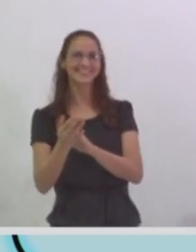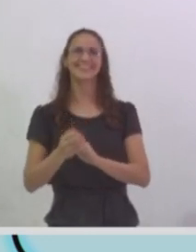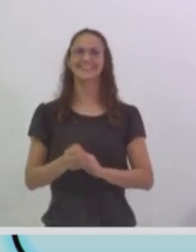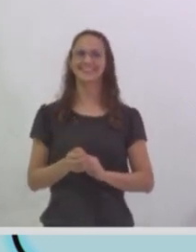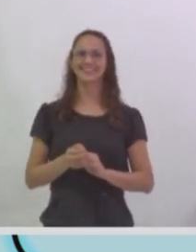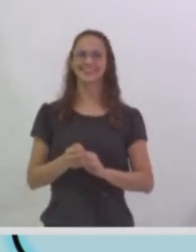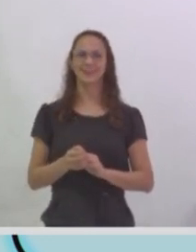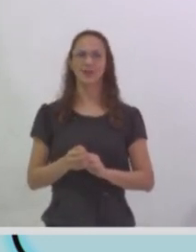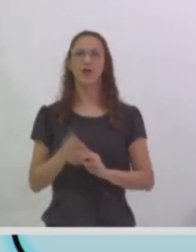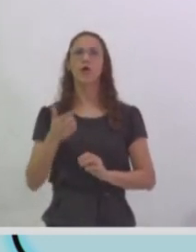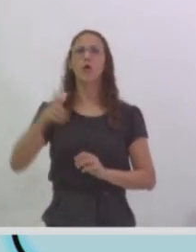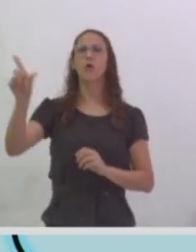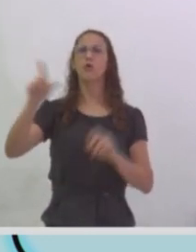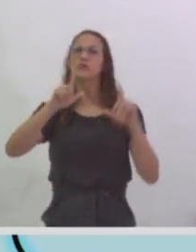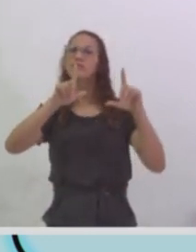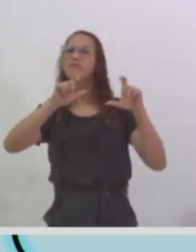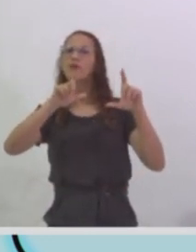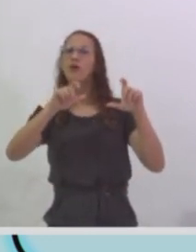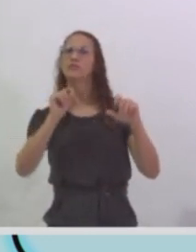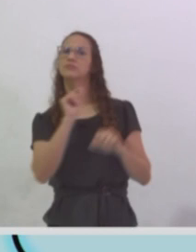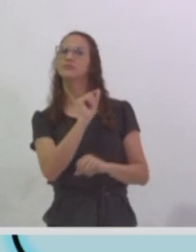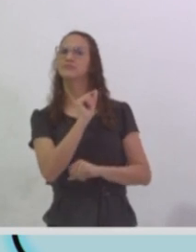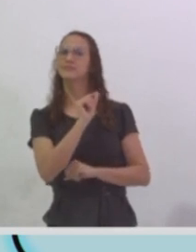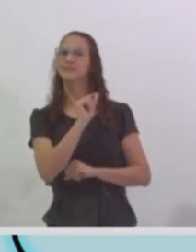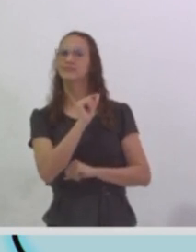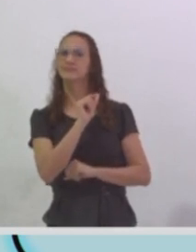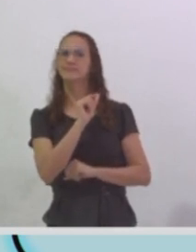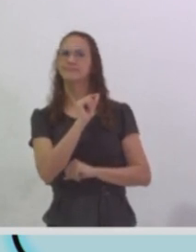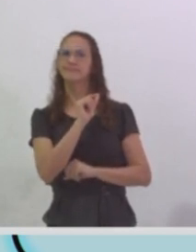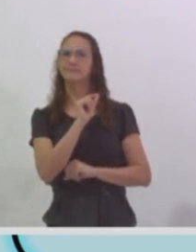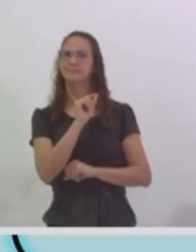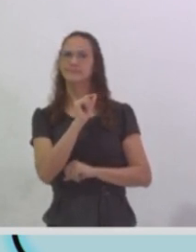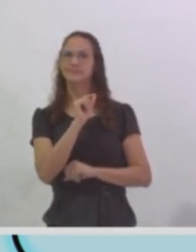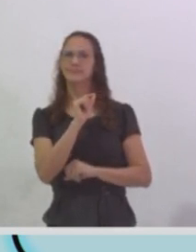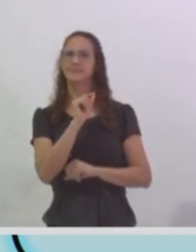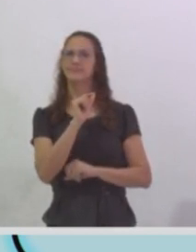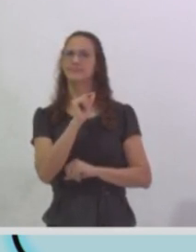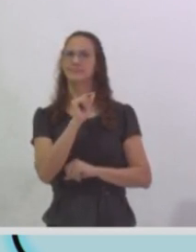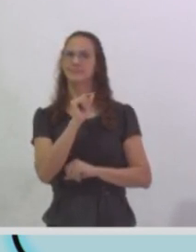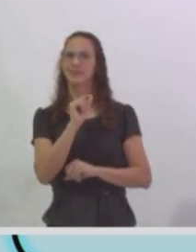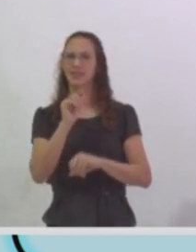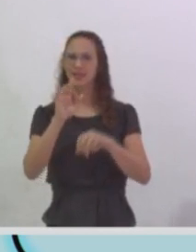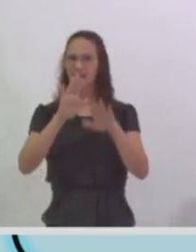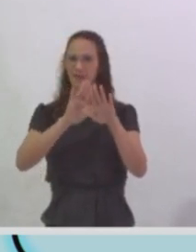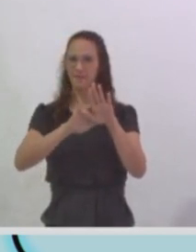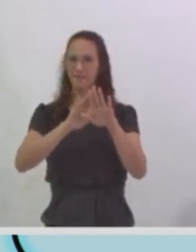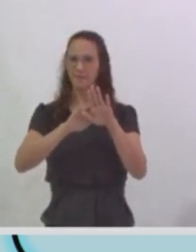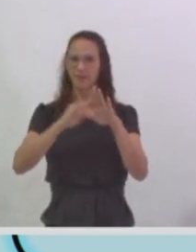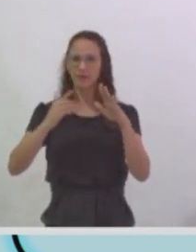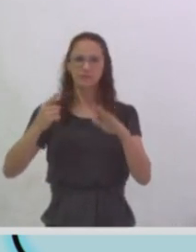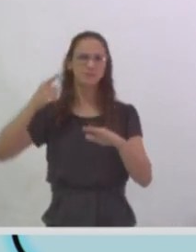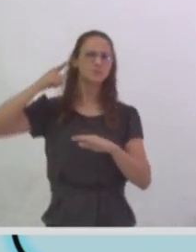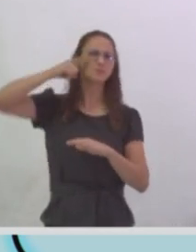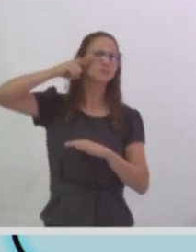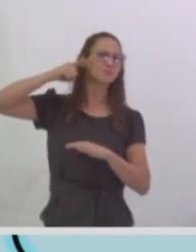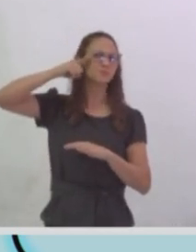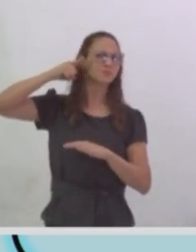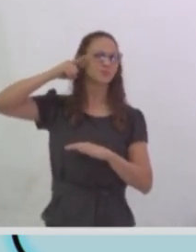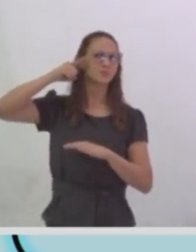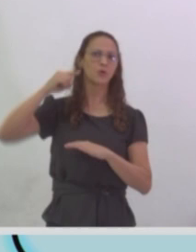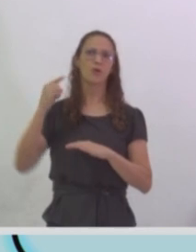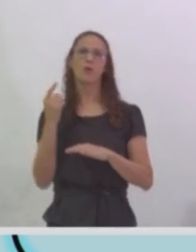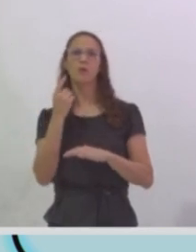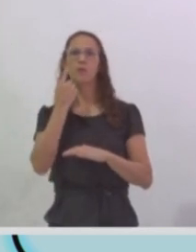aí. O que ela diz pra gente? Não coloque as mãos nos olhos, boca